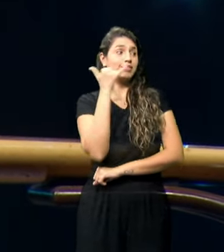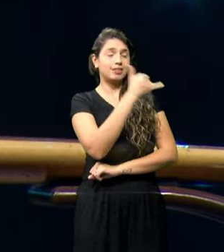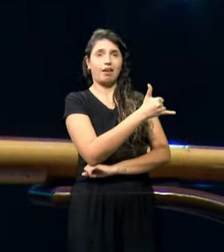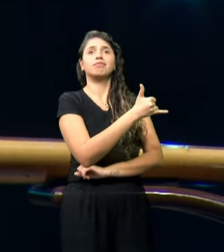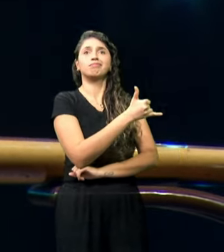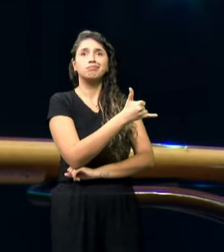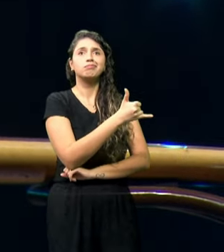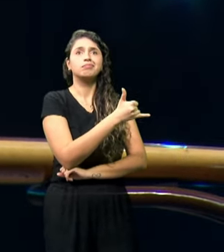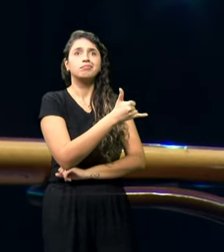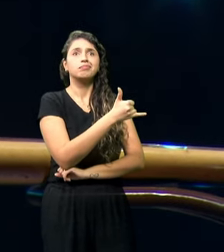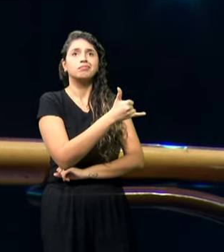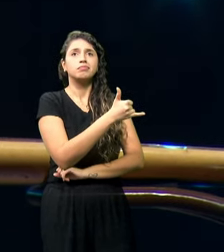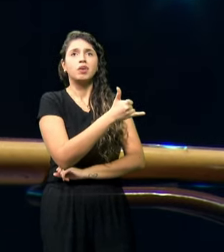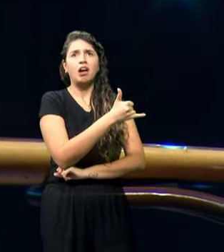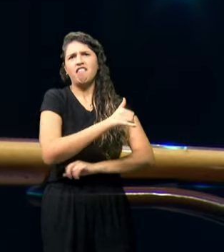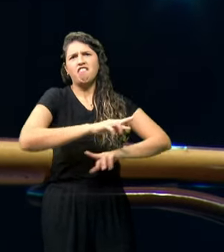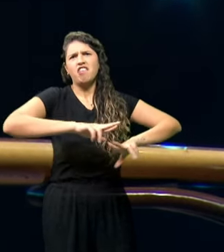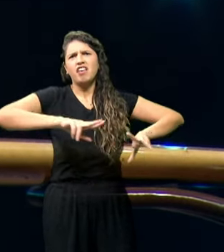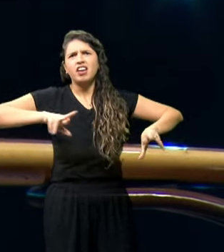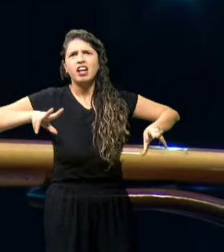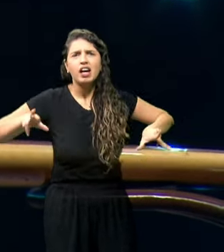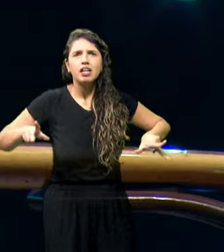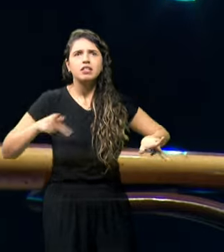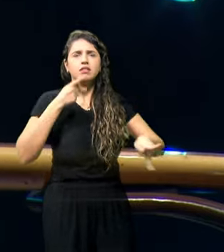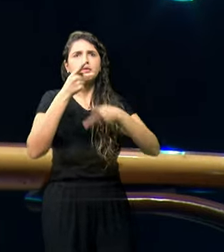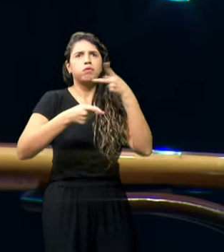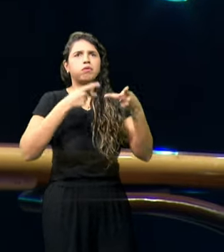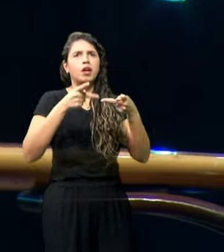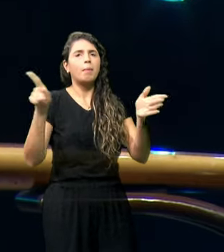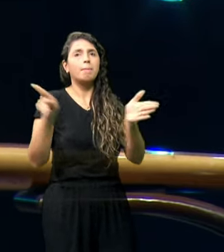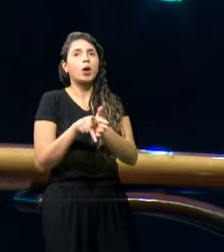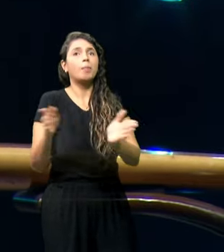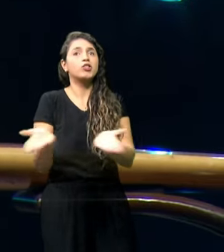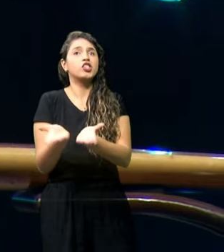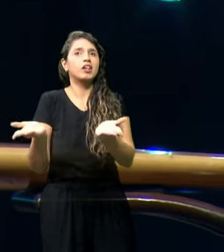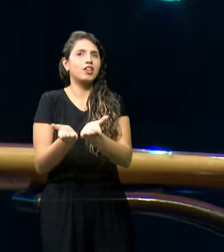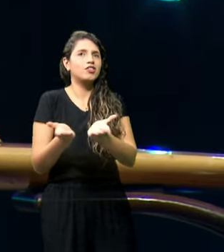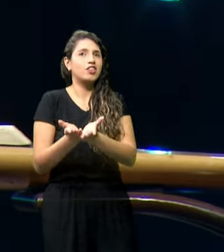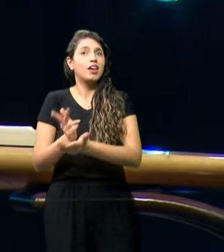E Paulo deu um monte de gargalhada. Olha a importância de você ter amigos.